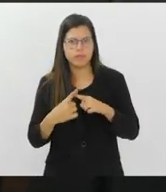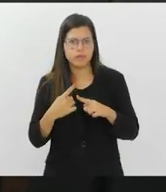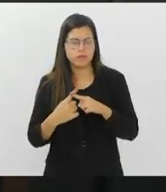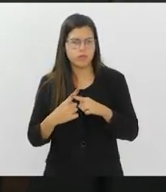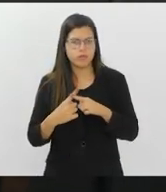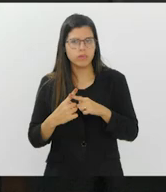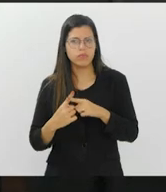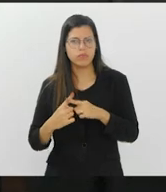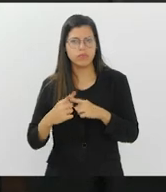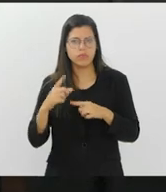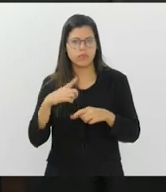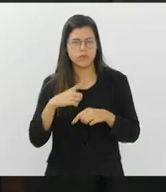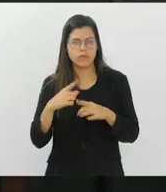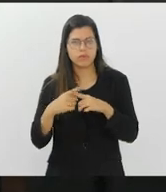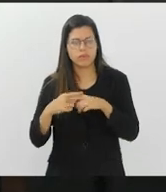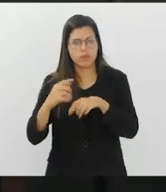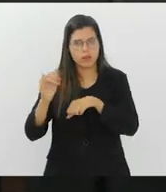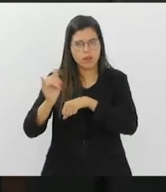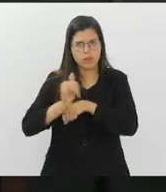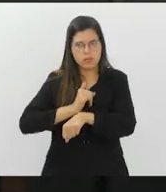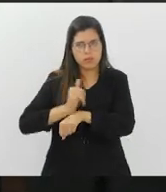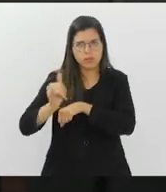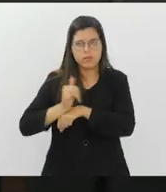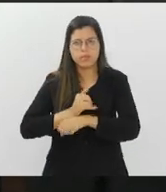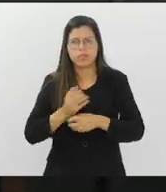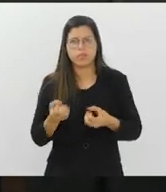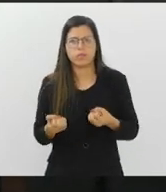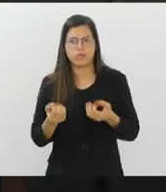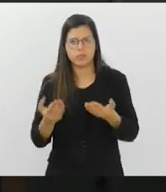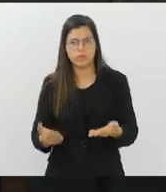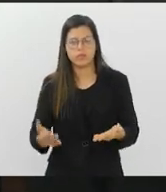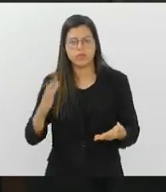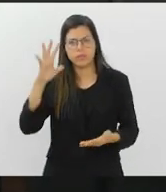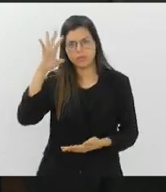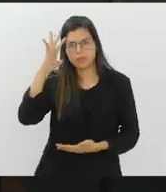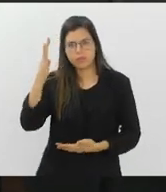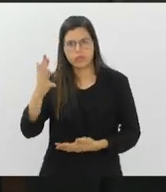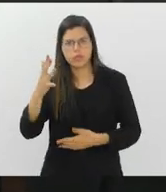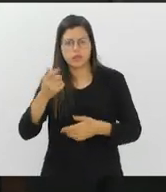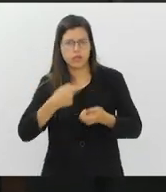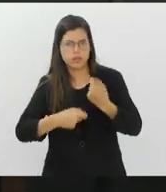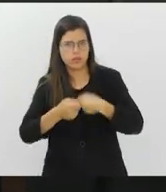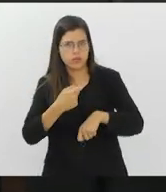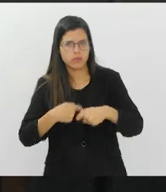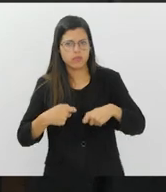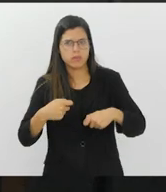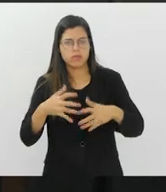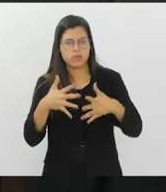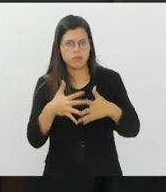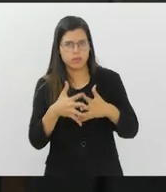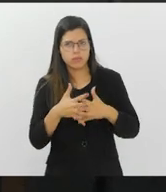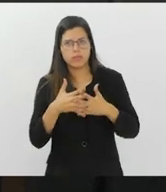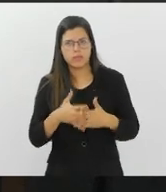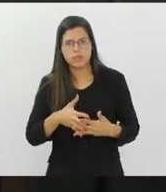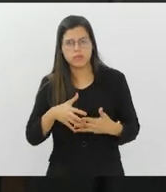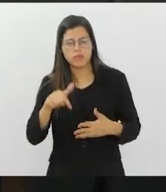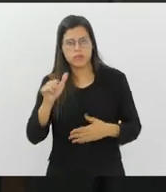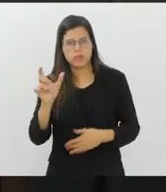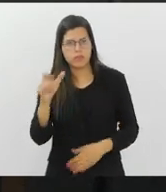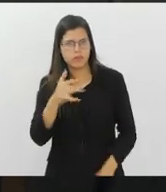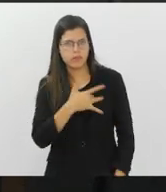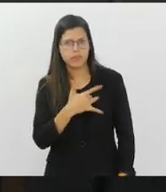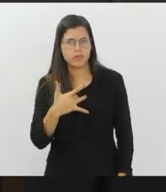razão dessa ferramenta que proporciona a solução administrativa de conflito entre o operador de plano de saúde e